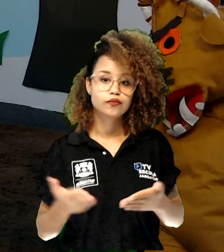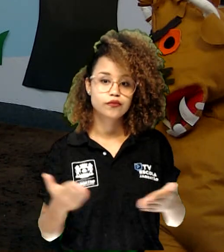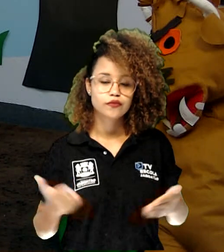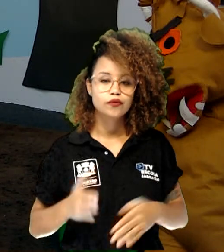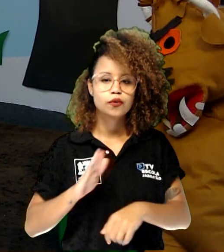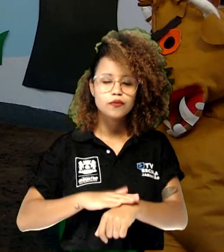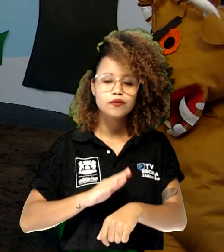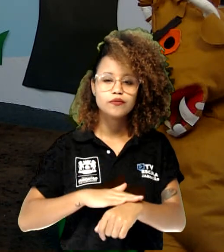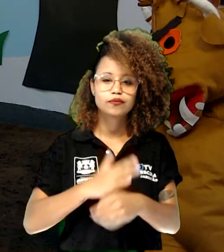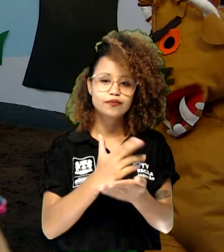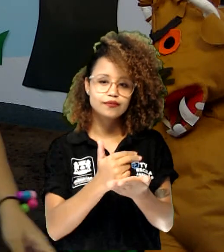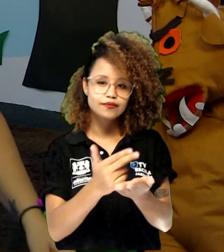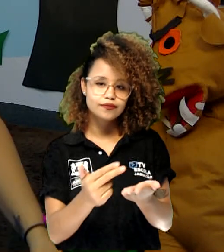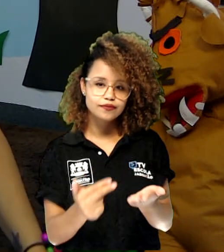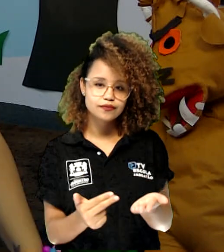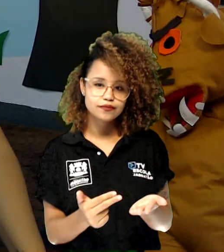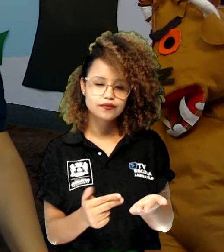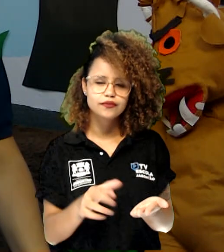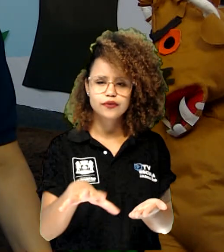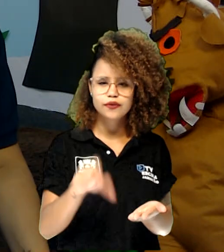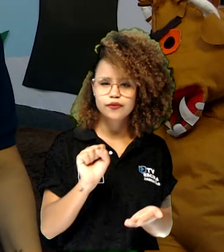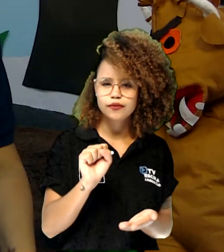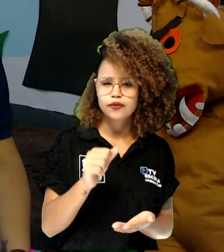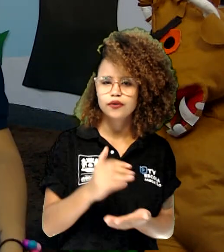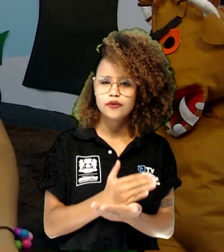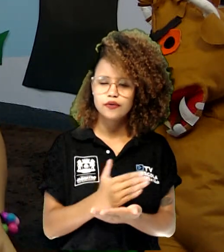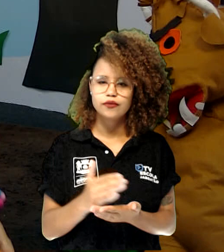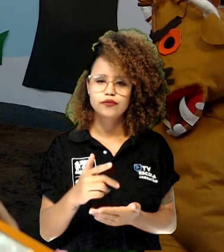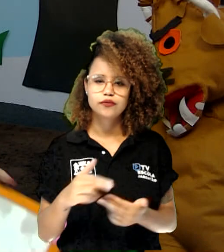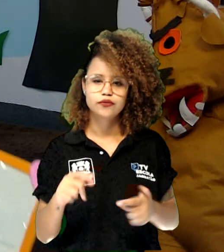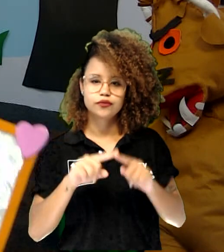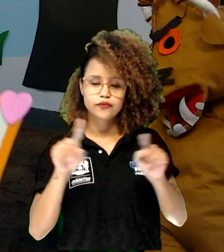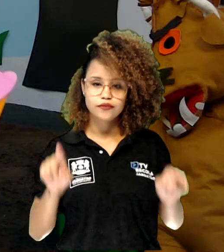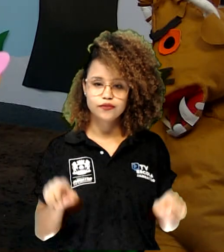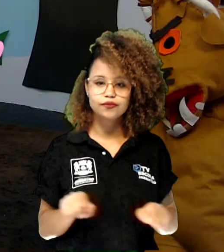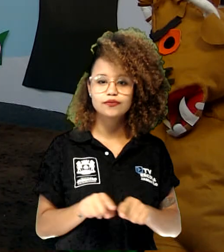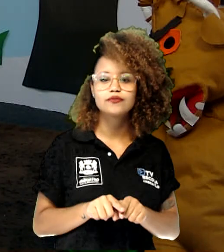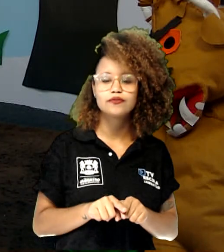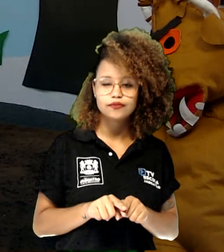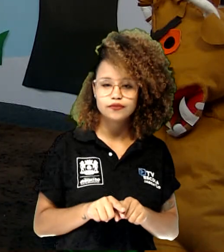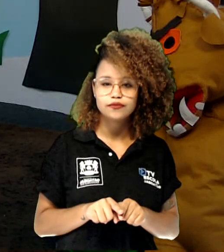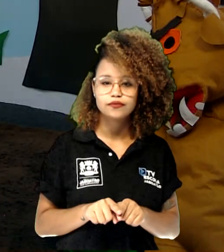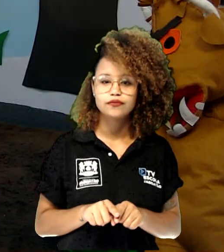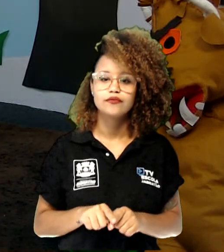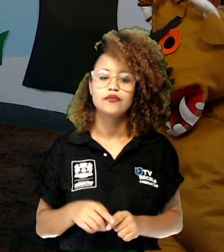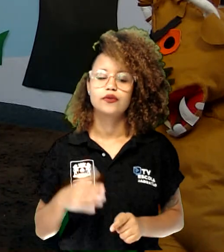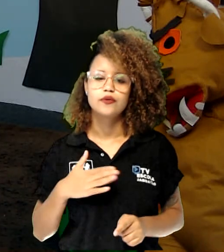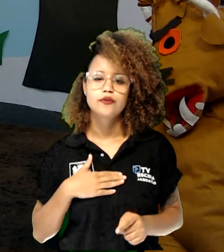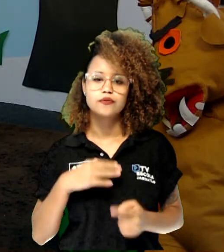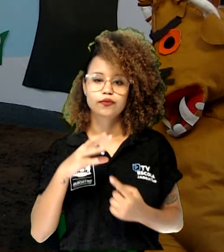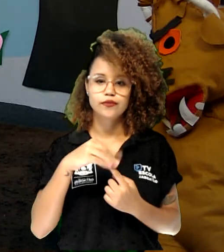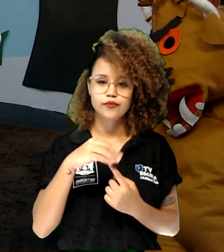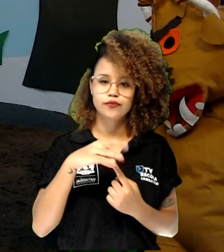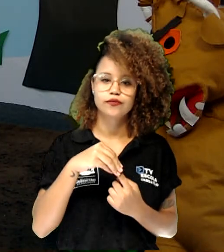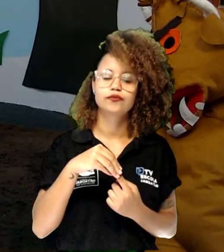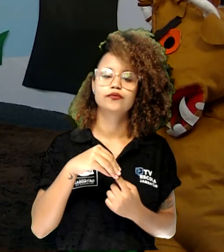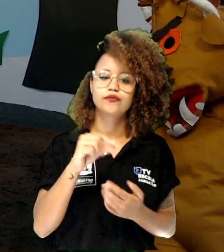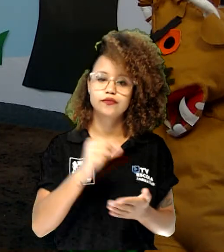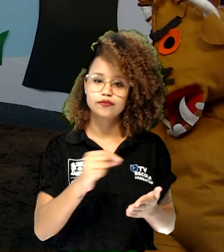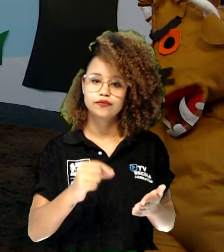do desenho. Eu vou pegar aqui a minha lousa mágica e o meu lápis, o